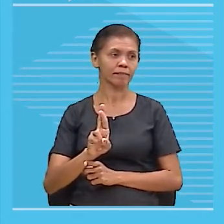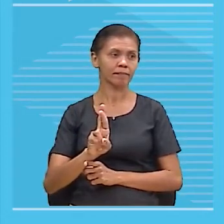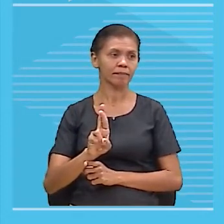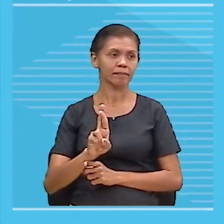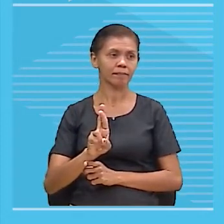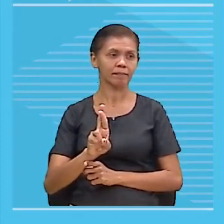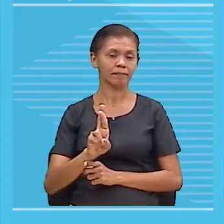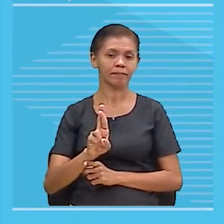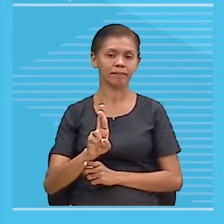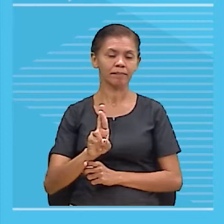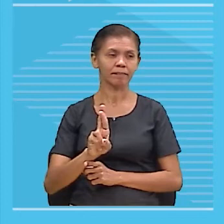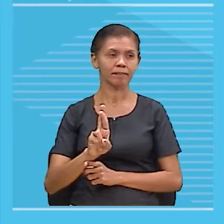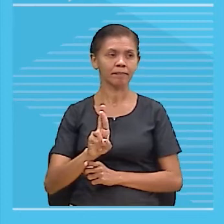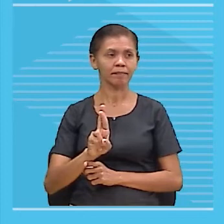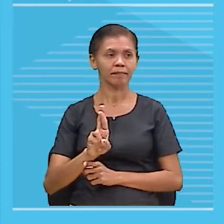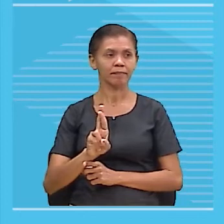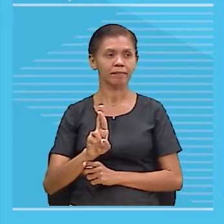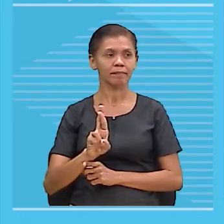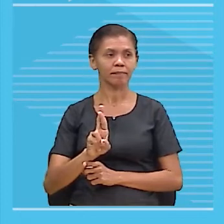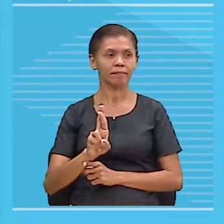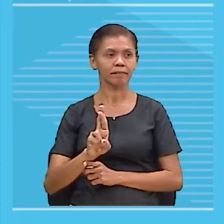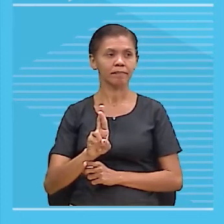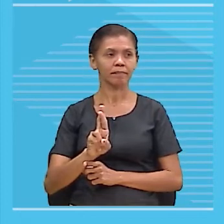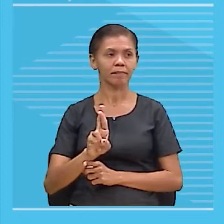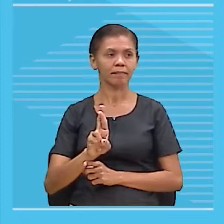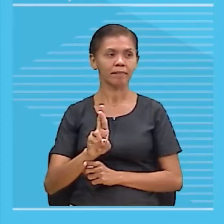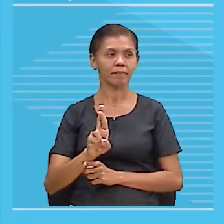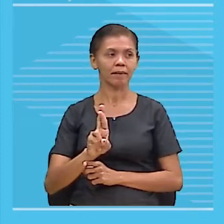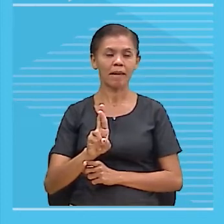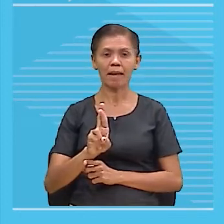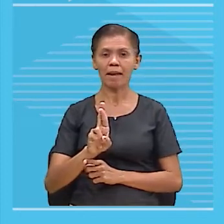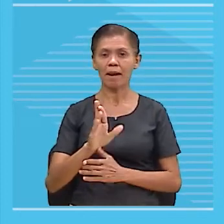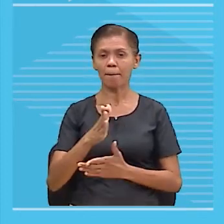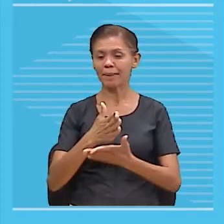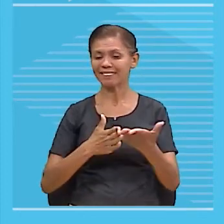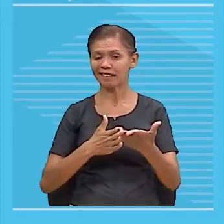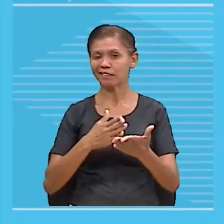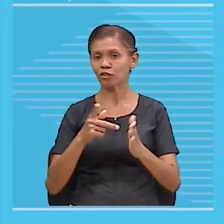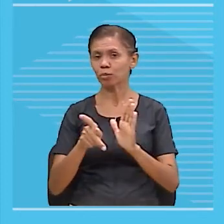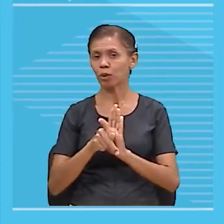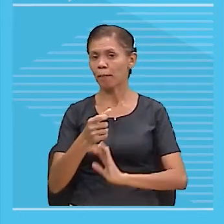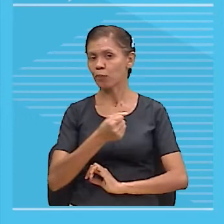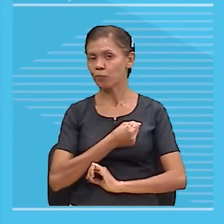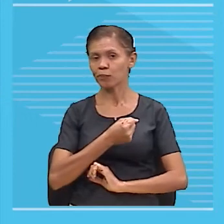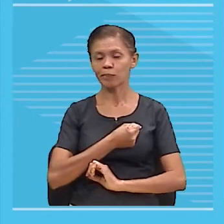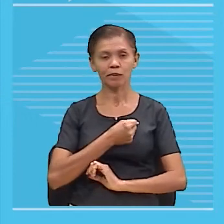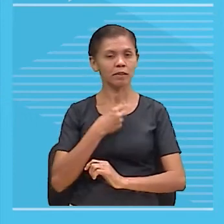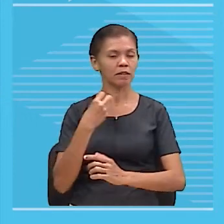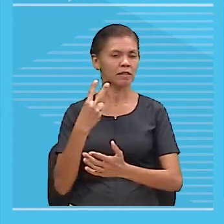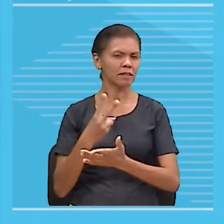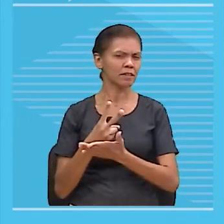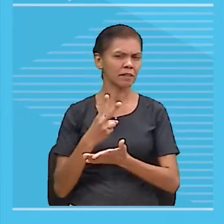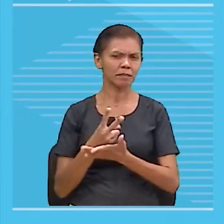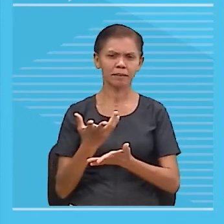é a metade desse número. Toda vez que o número